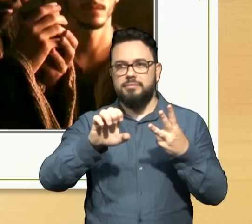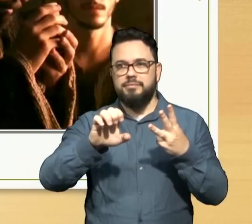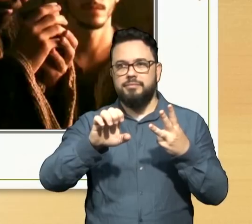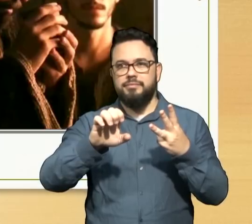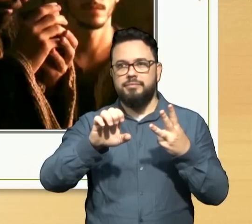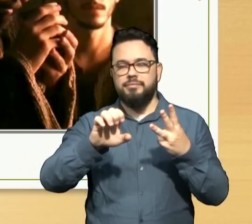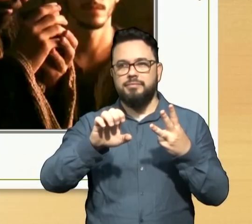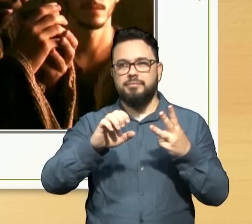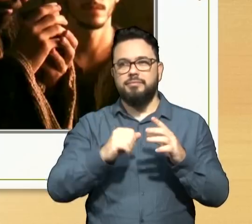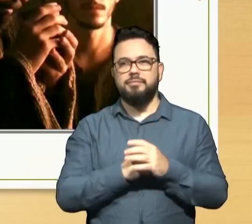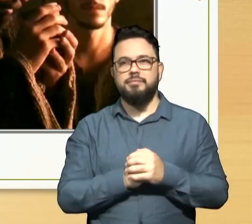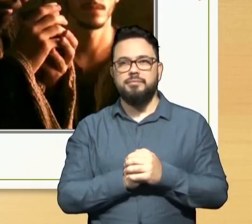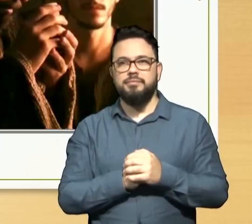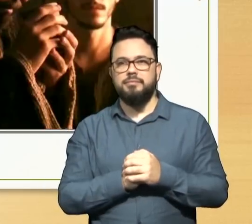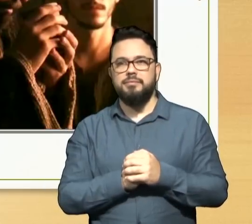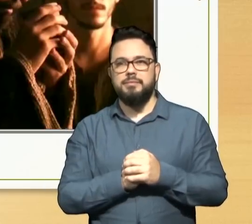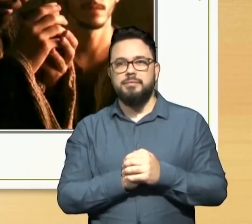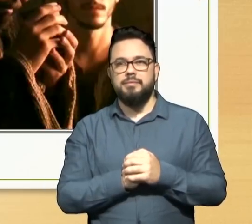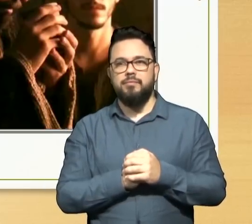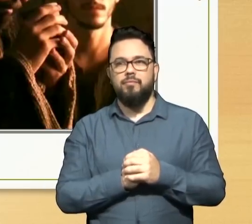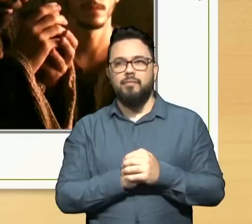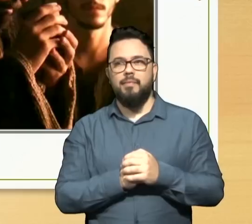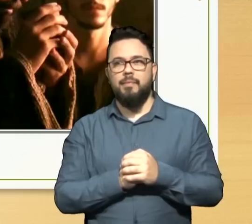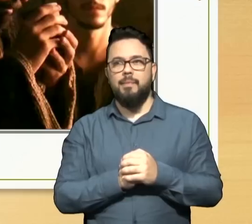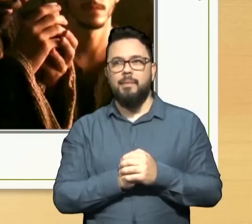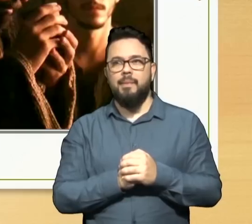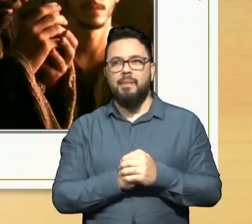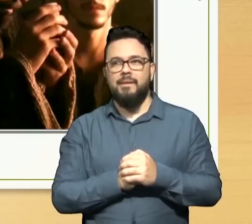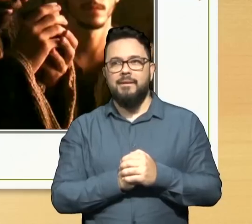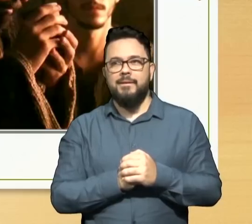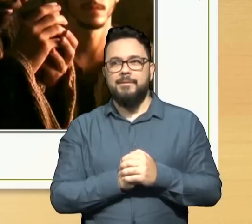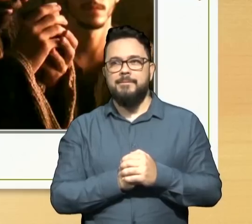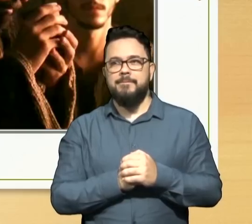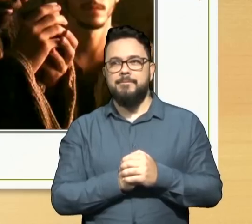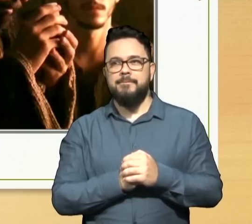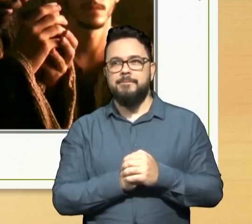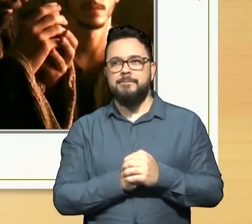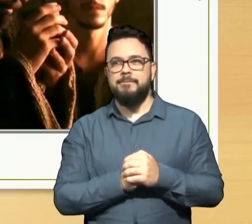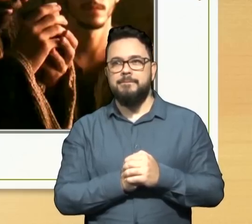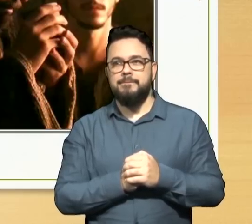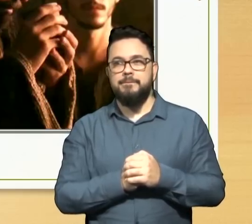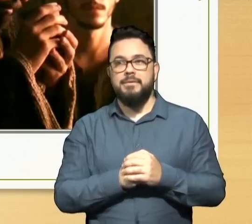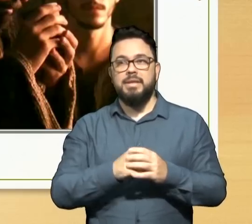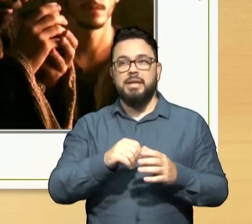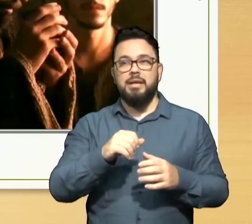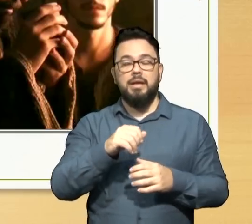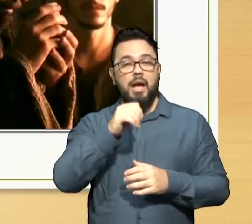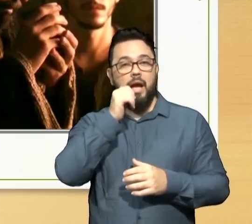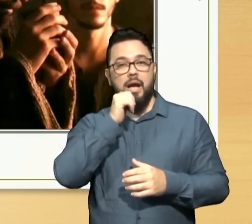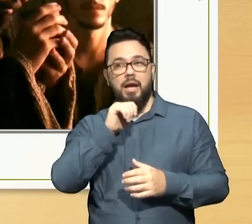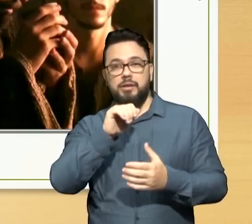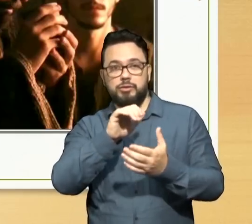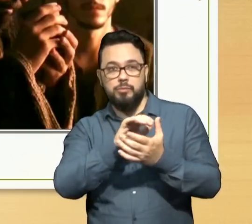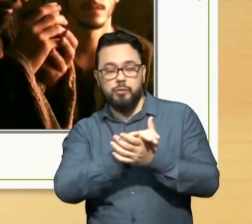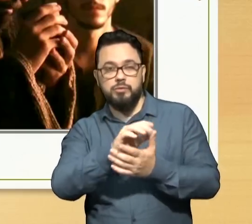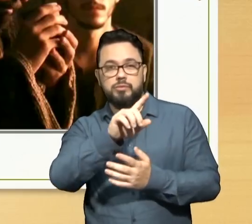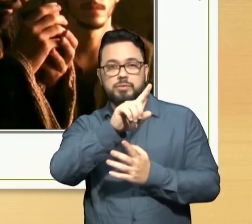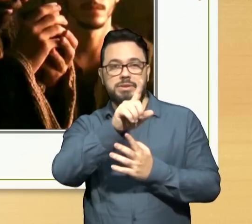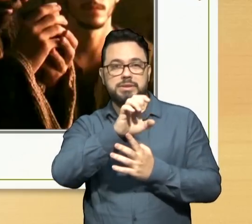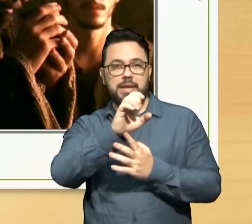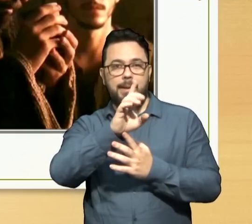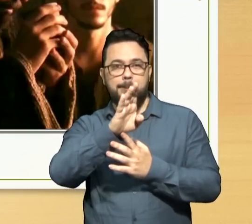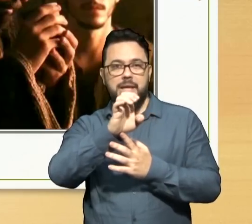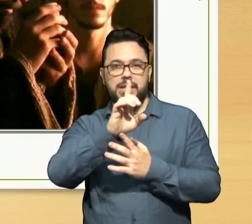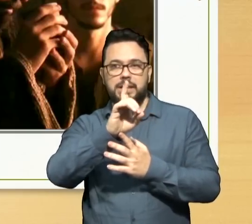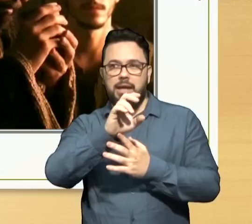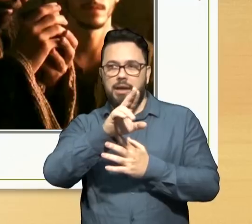mulher que Mateus falou mulher de Zebedeu Marcos deu o nome dela Salomé Então já aprendi algo a mais a respeito